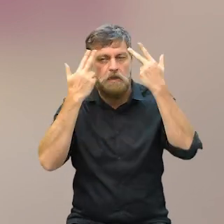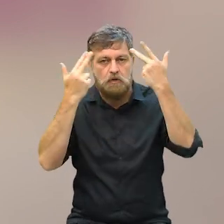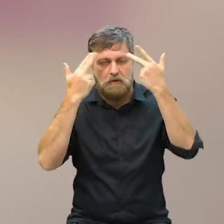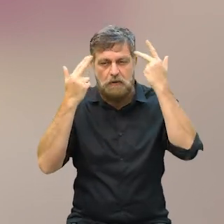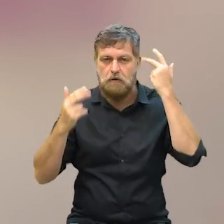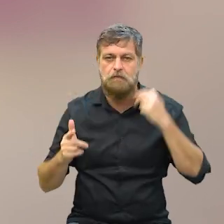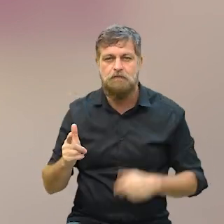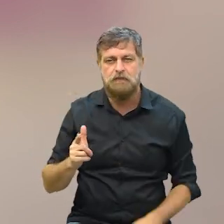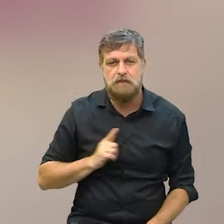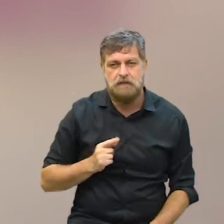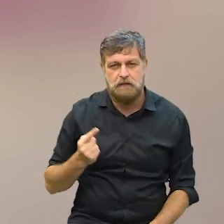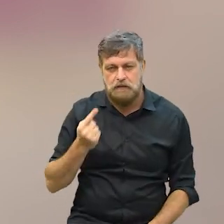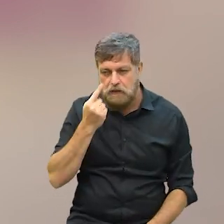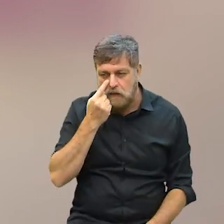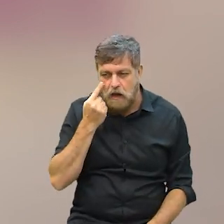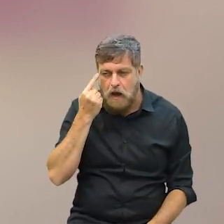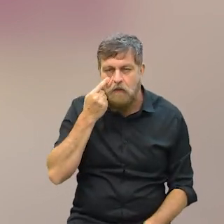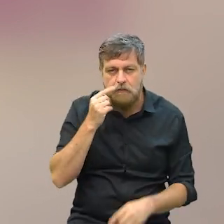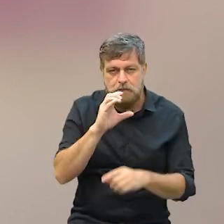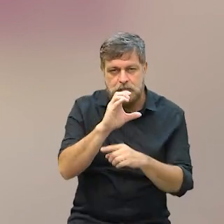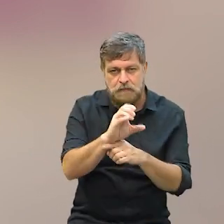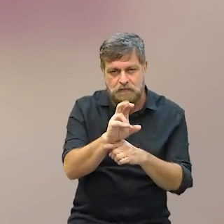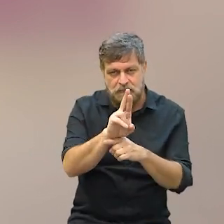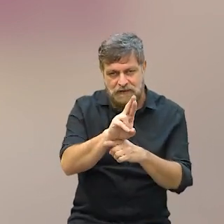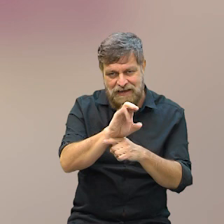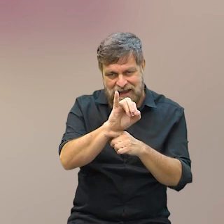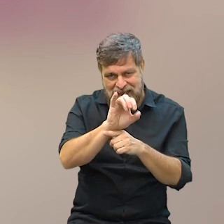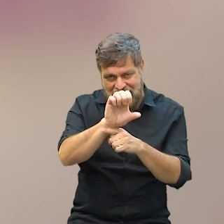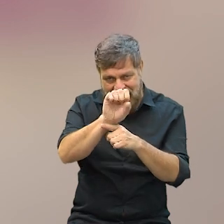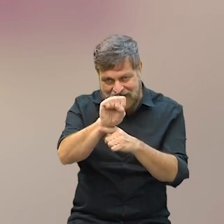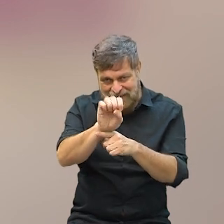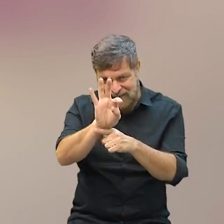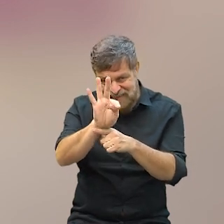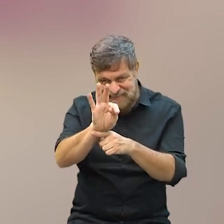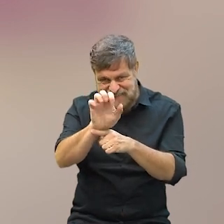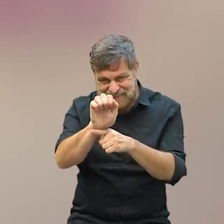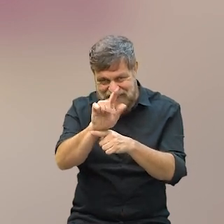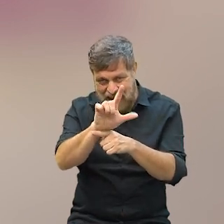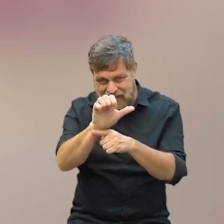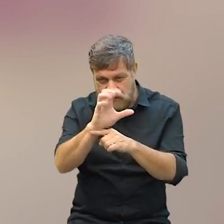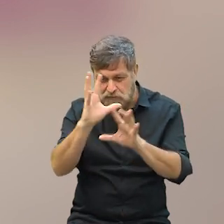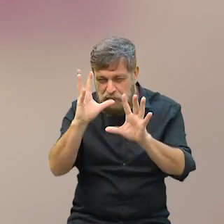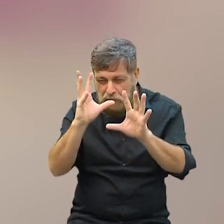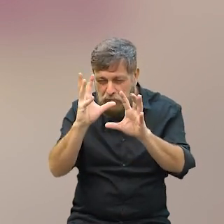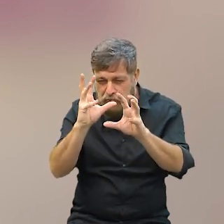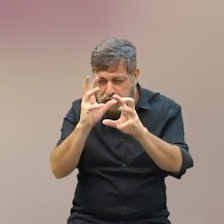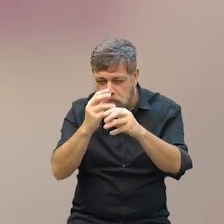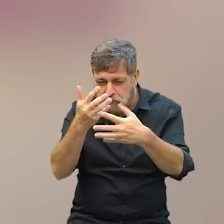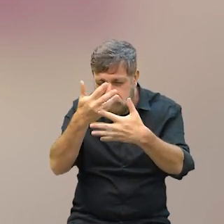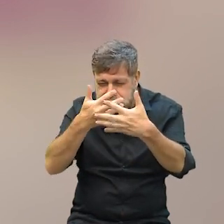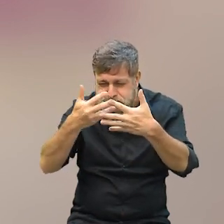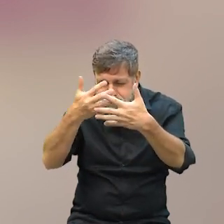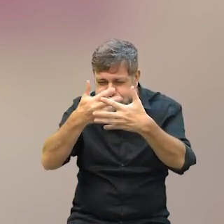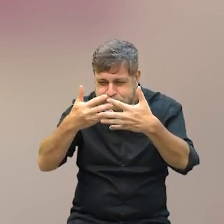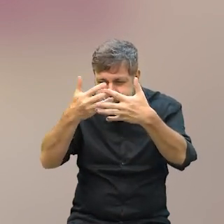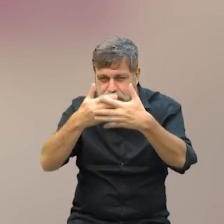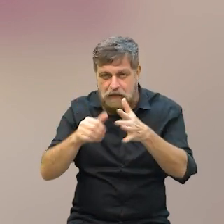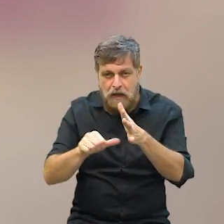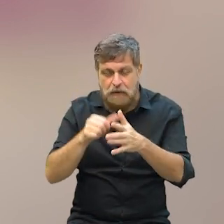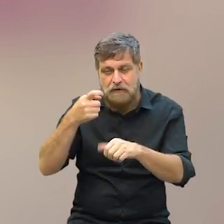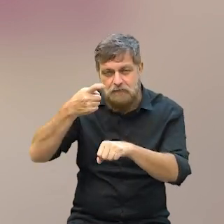é uma opacificação do cristalino, que é uma lente que fica dentro do olho. Então, ela vai ficando,